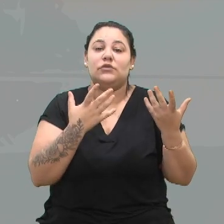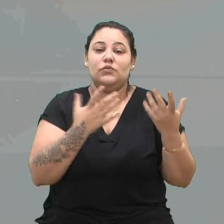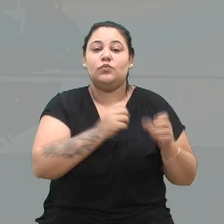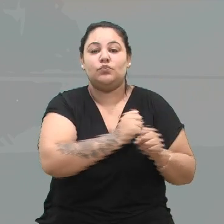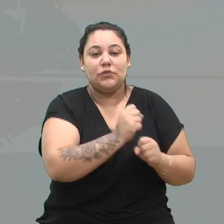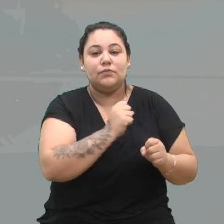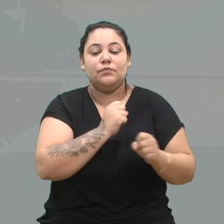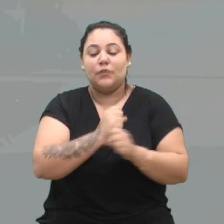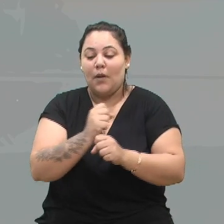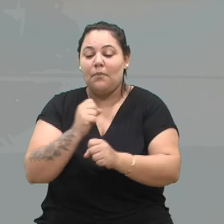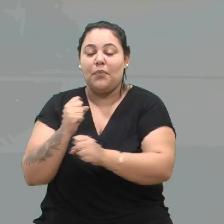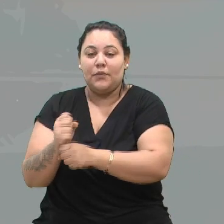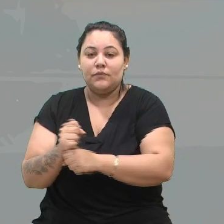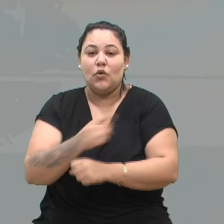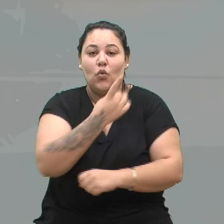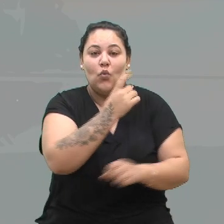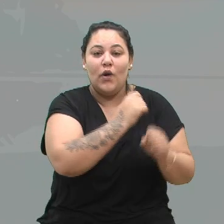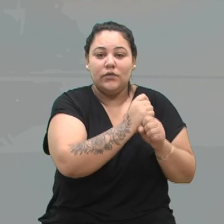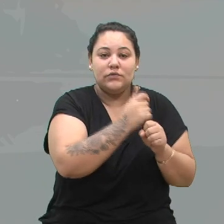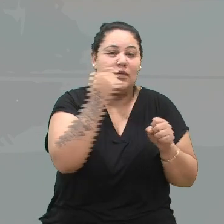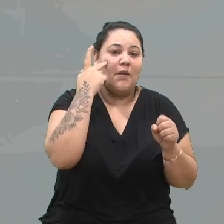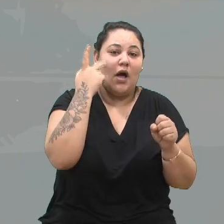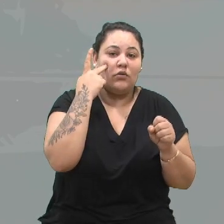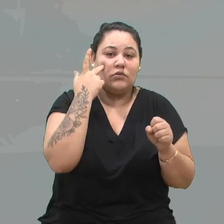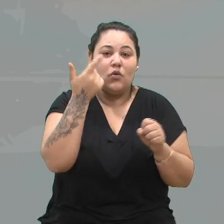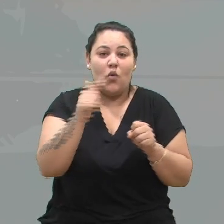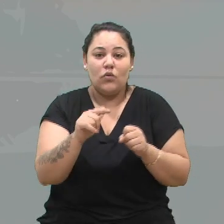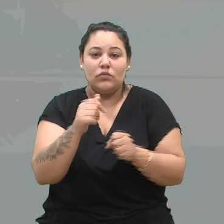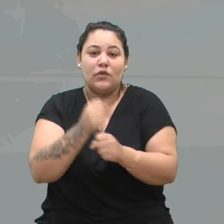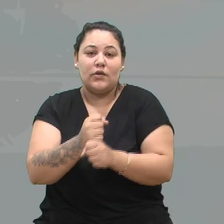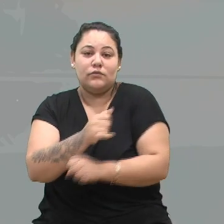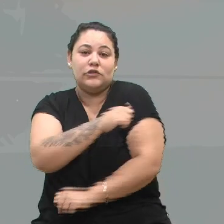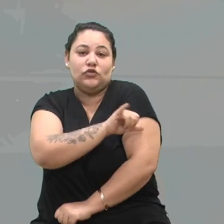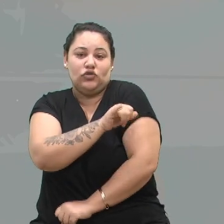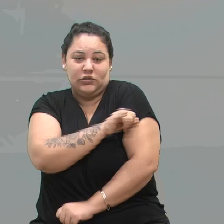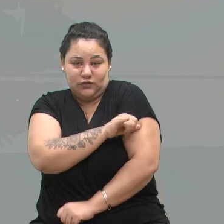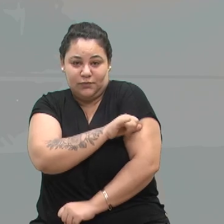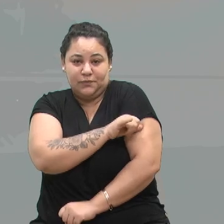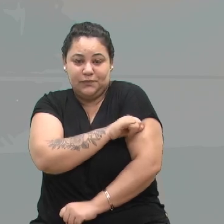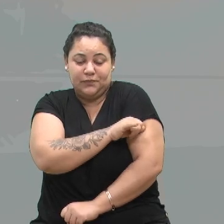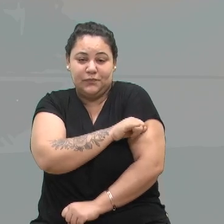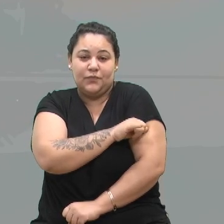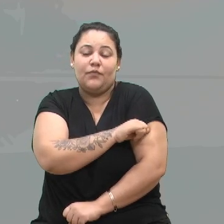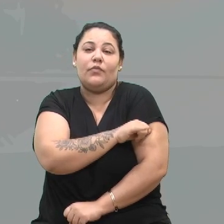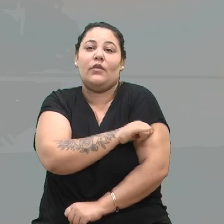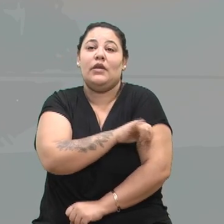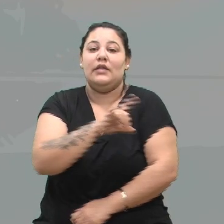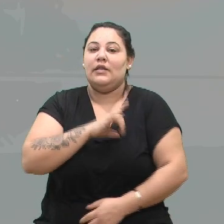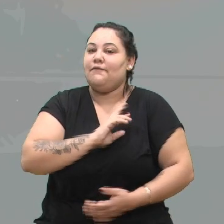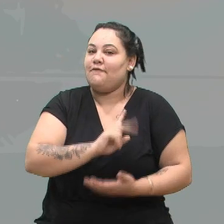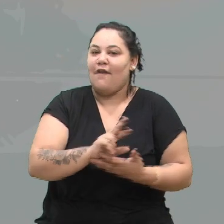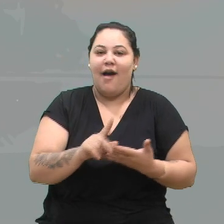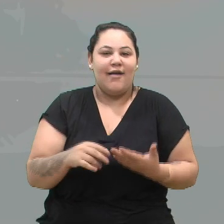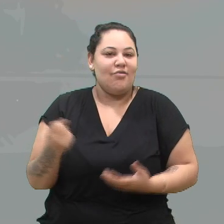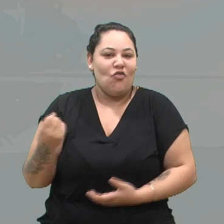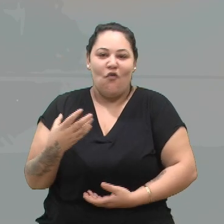anualmente, um ano ocorre em São Paulo, outro ano ocorre no Rio de Janeiro, e que traz diversas novidades